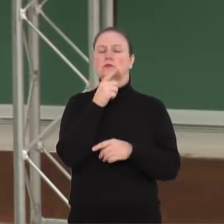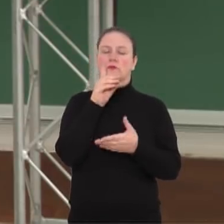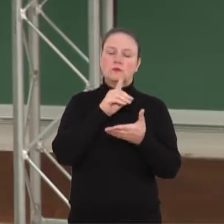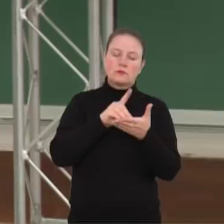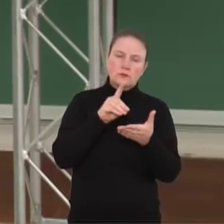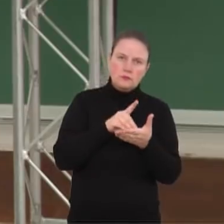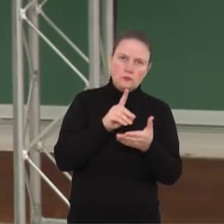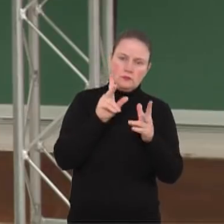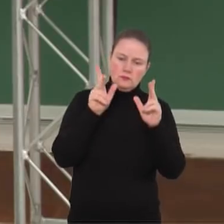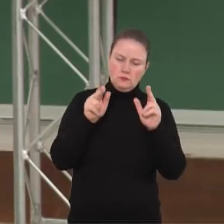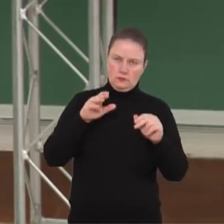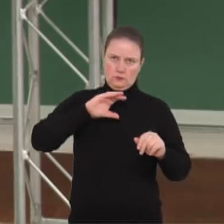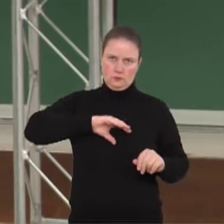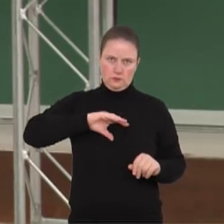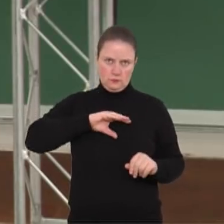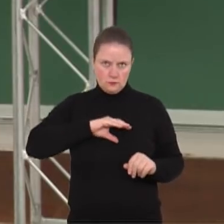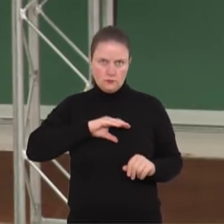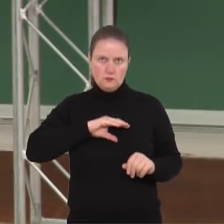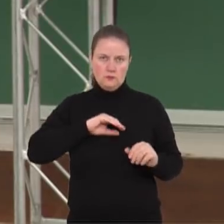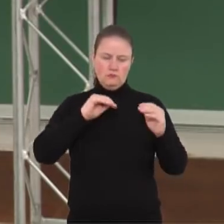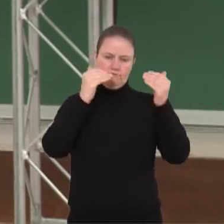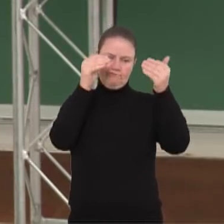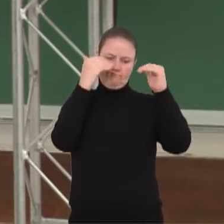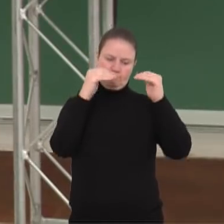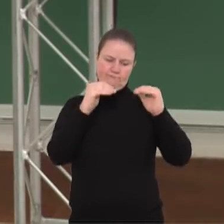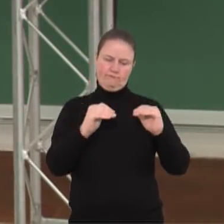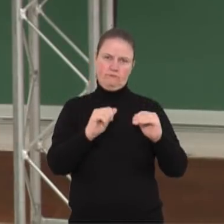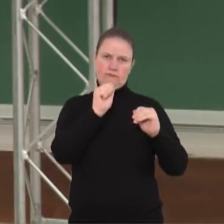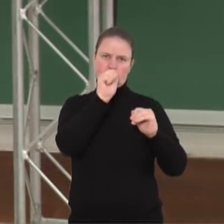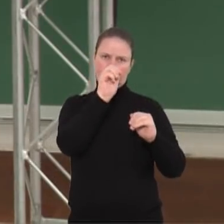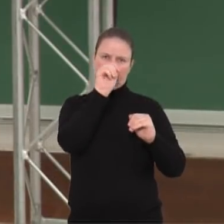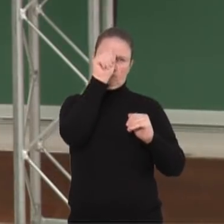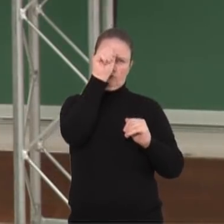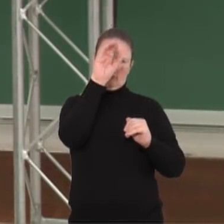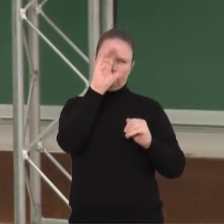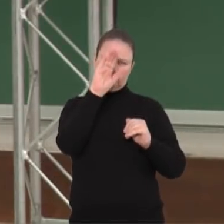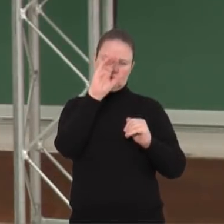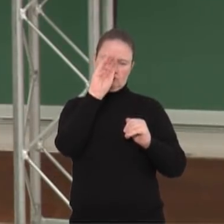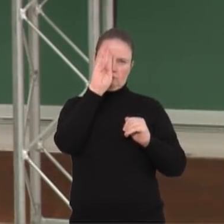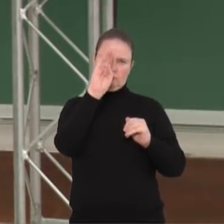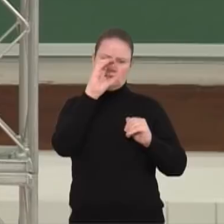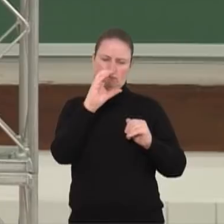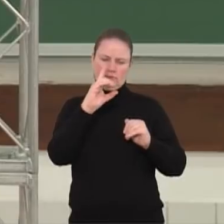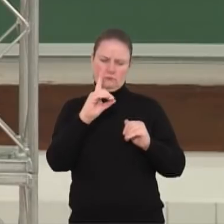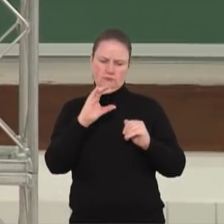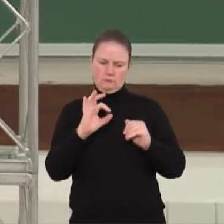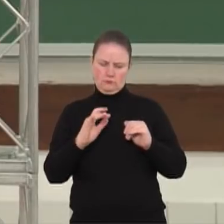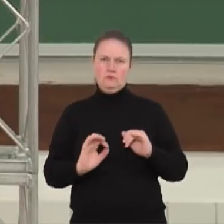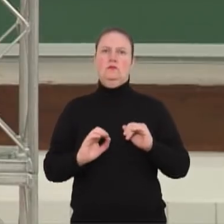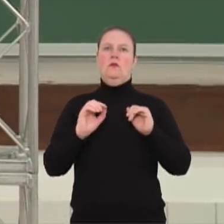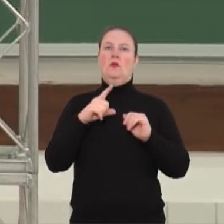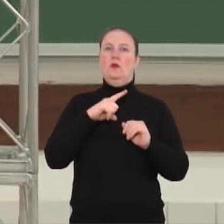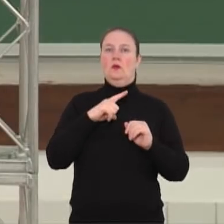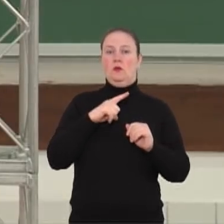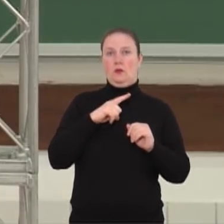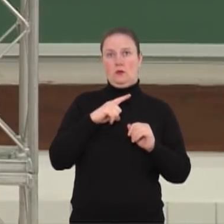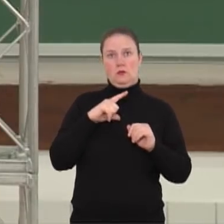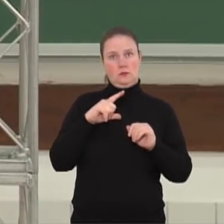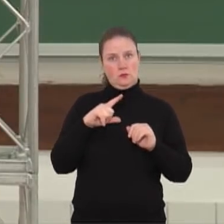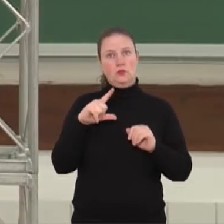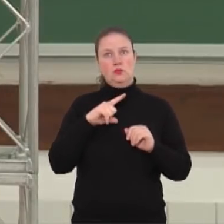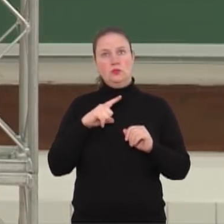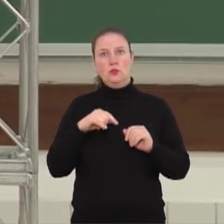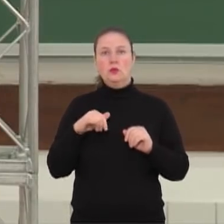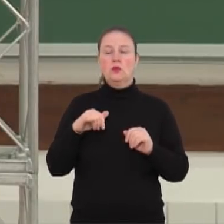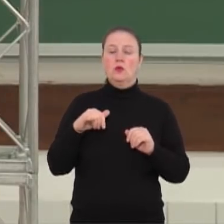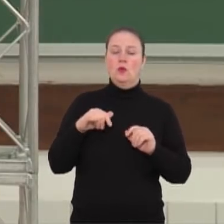dicionário igual da língua portuguesa, em ordem alfabética, tudo certinho. Lembrando que em inglês a gente tem algumas letrinhas a mais, né? O Y,